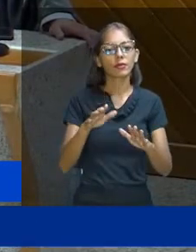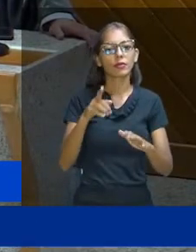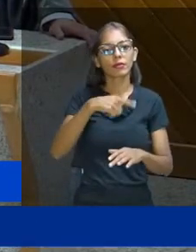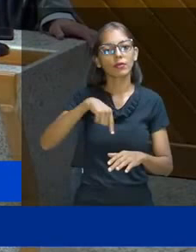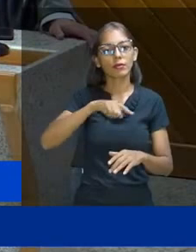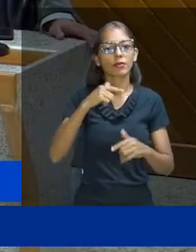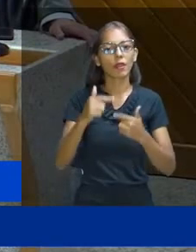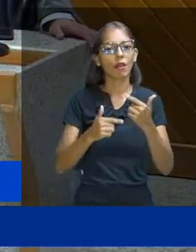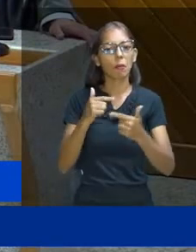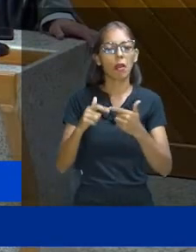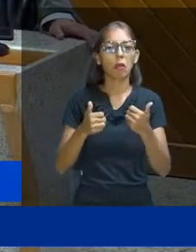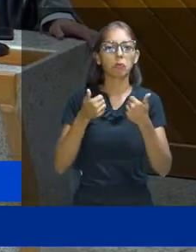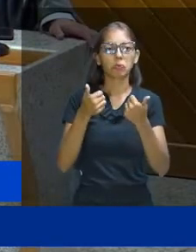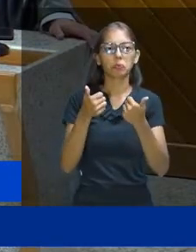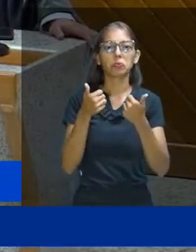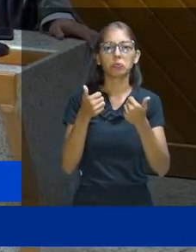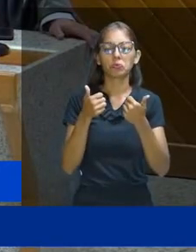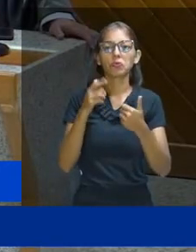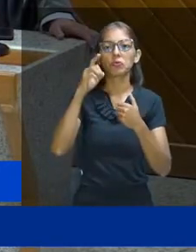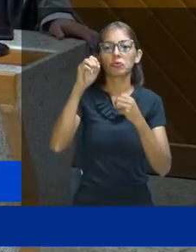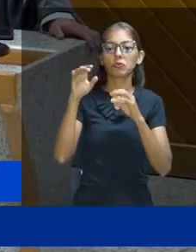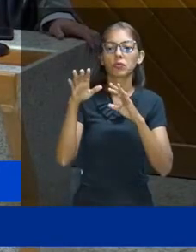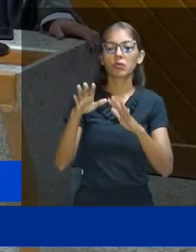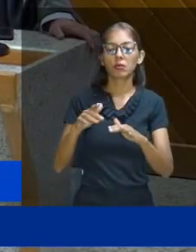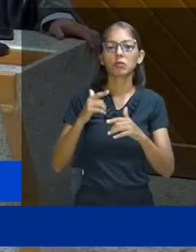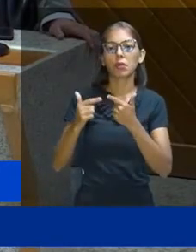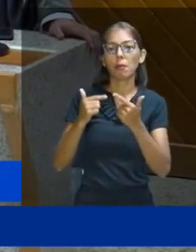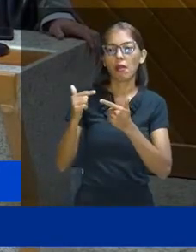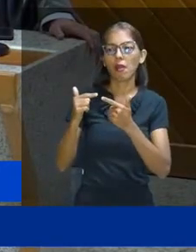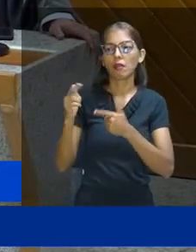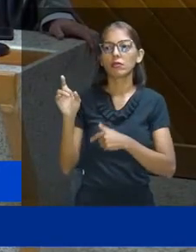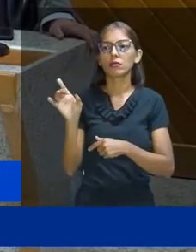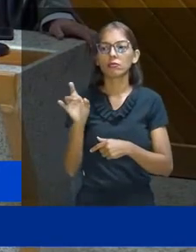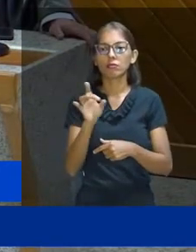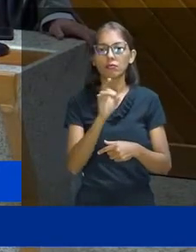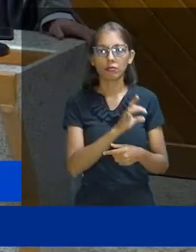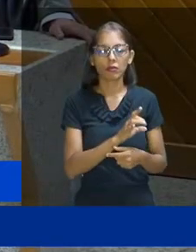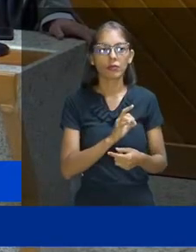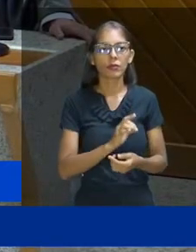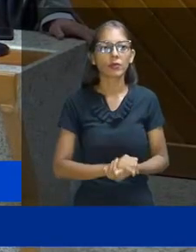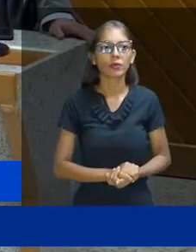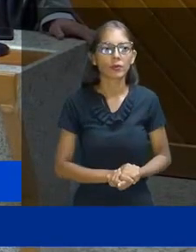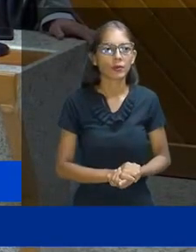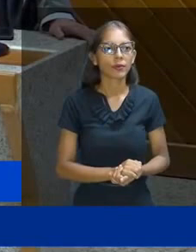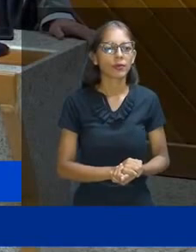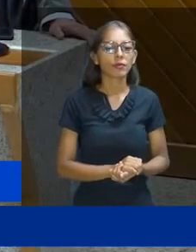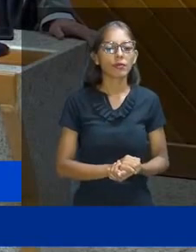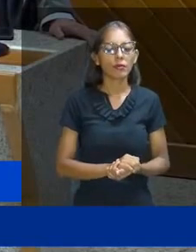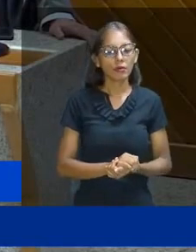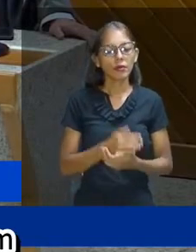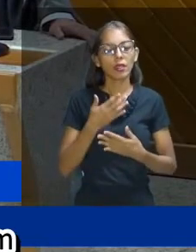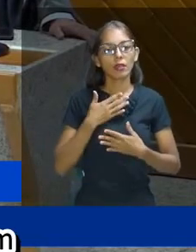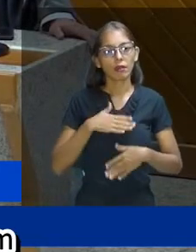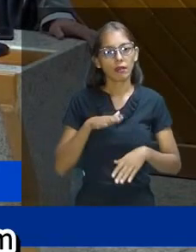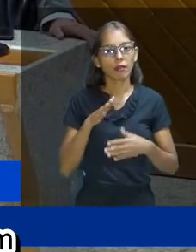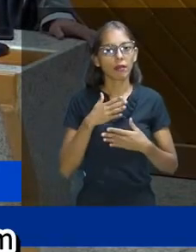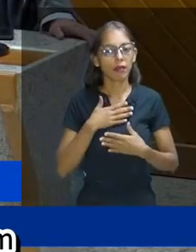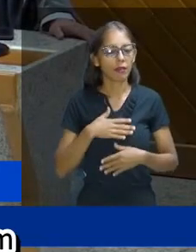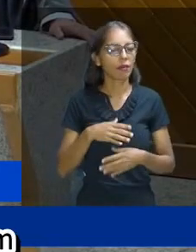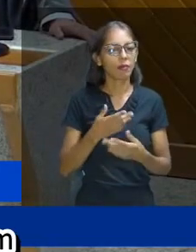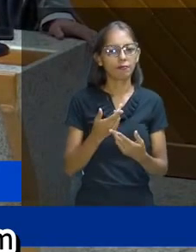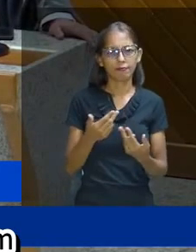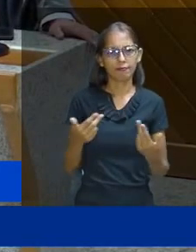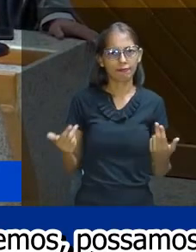trabalho com as bênçãos de Deus, com paz, tranquilidade, bom senso, tranquilidade. Com a palavra, enfim, a